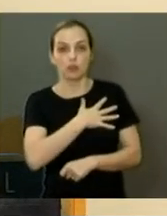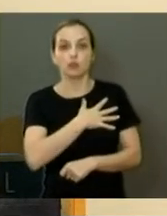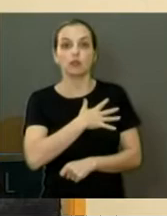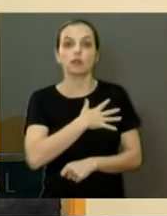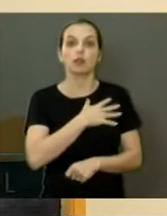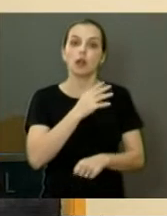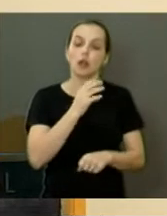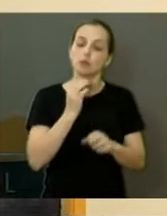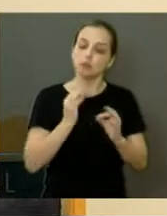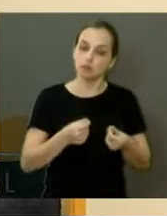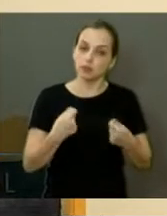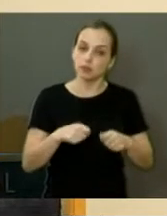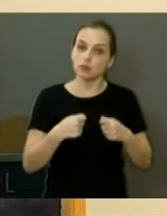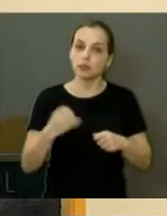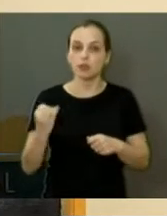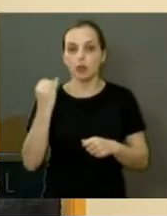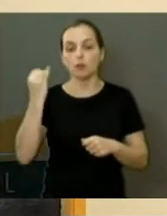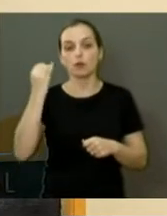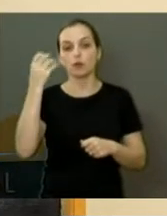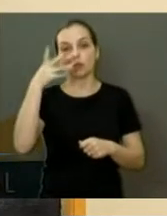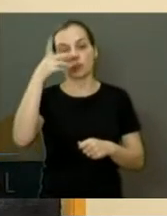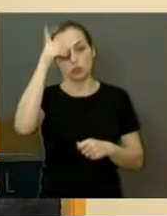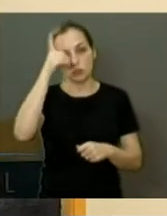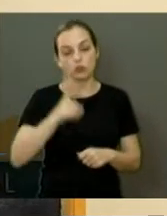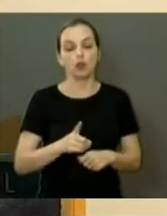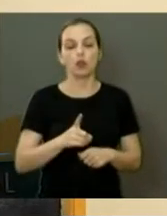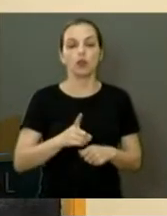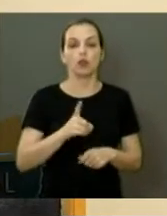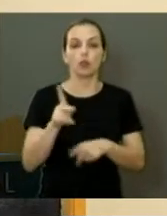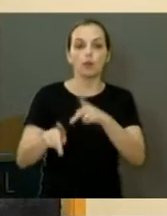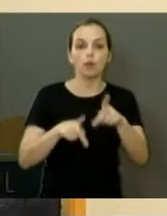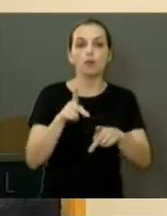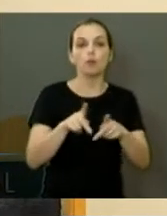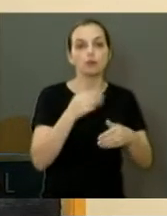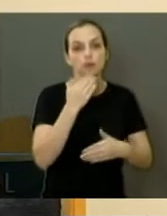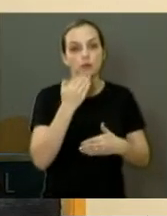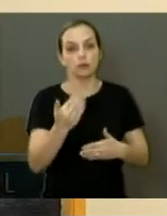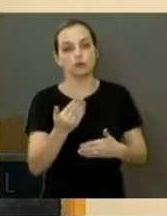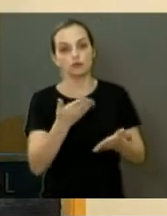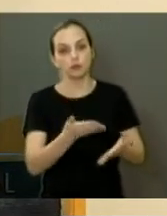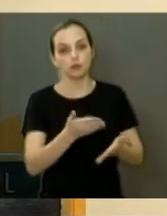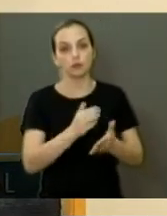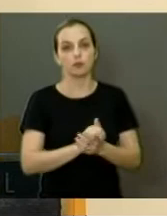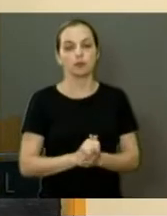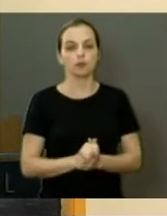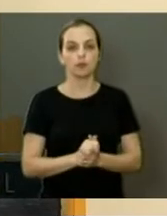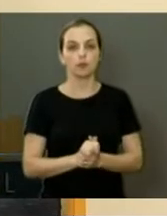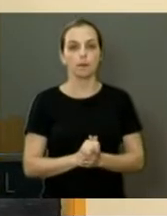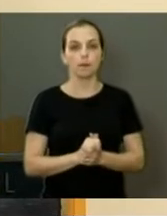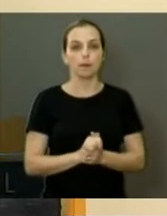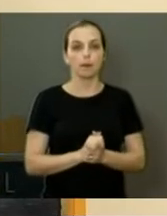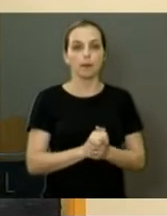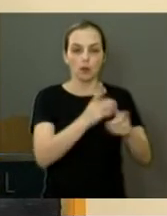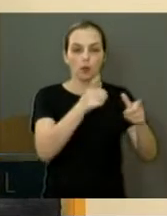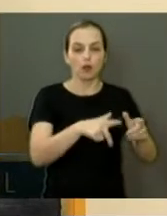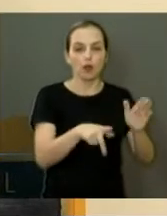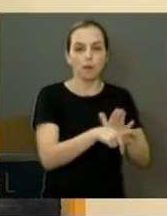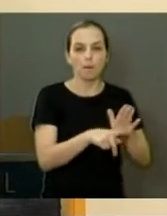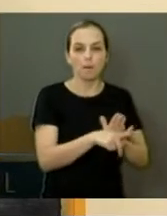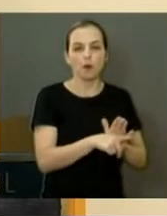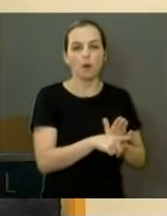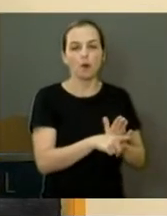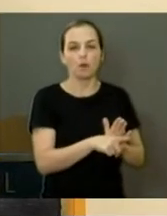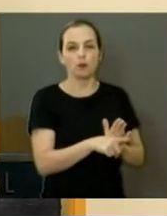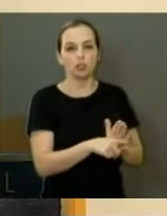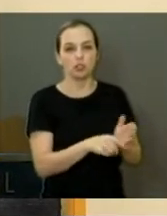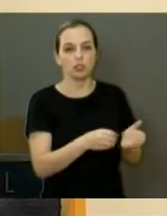Estado isso daí. E tem direito a população a reivindicar essa situação que está acontecendo ali. Tem uma banca de jornal desativada ali, que